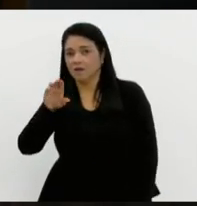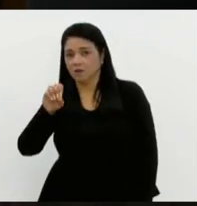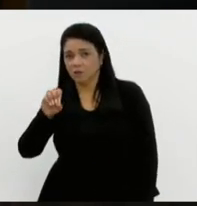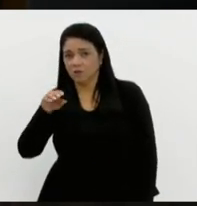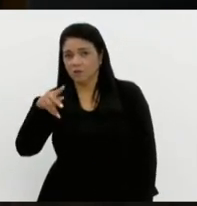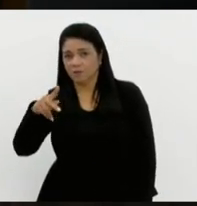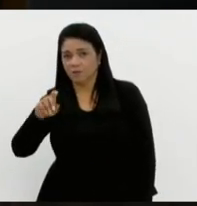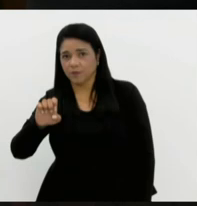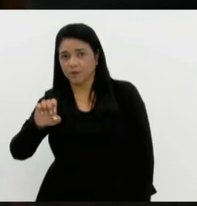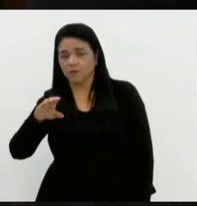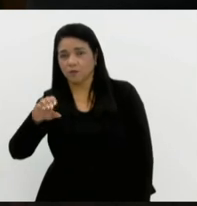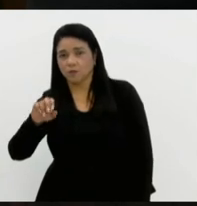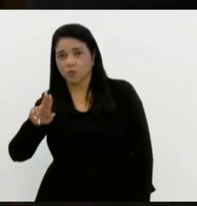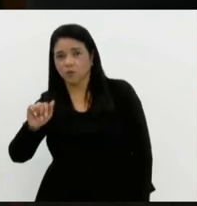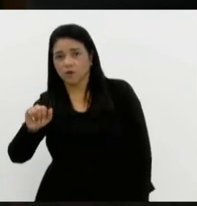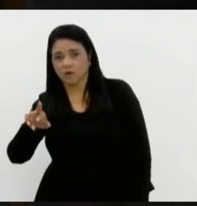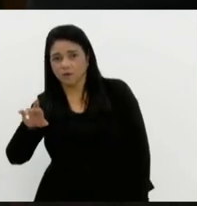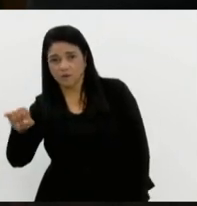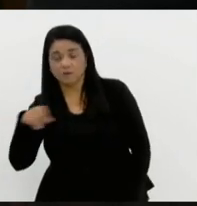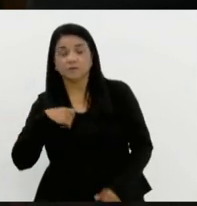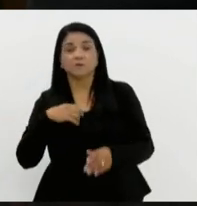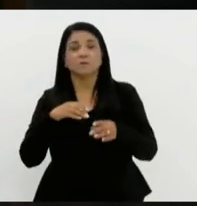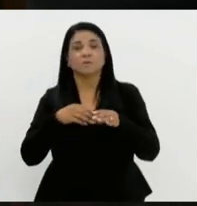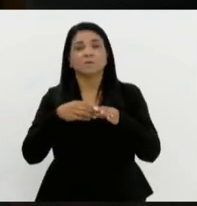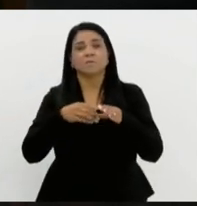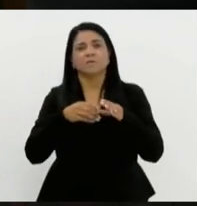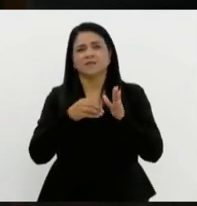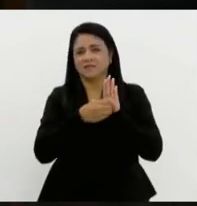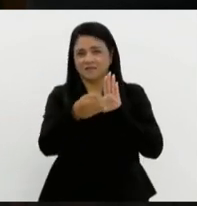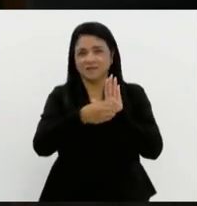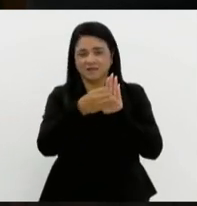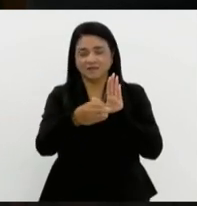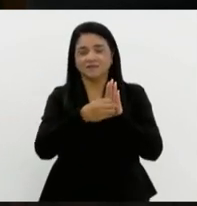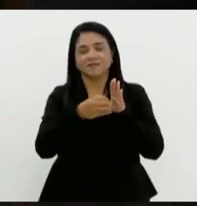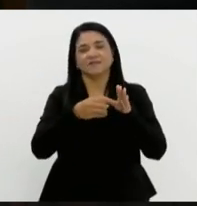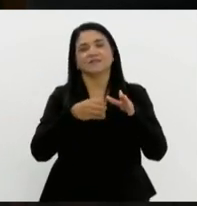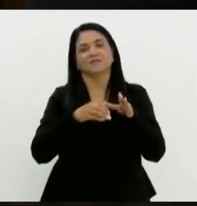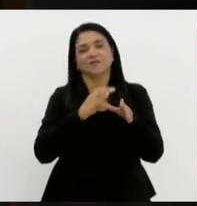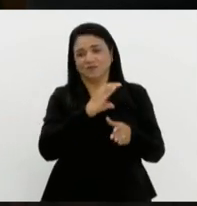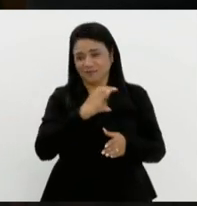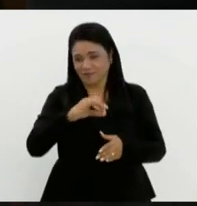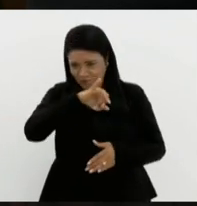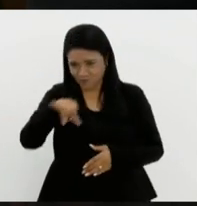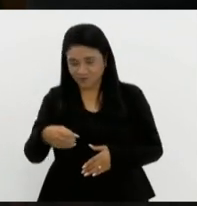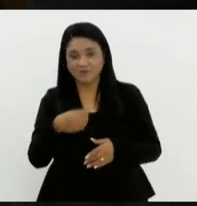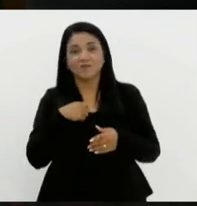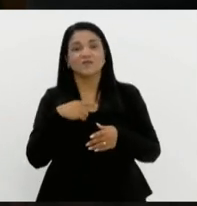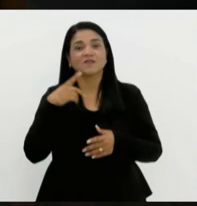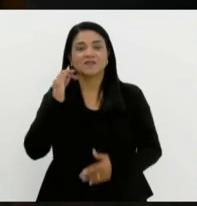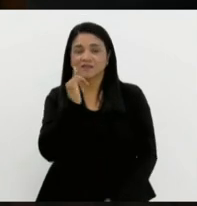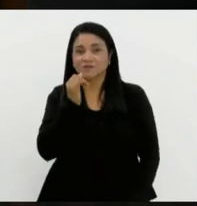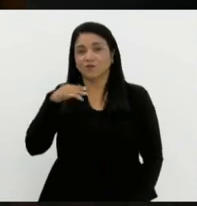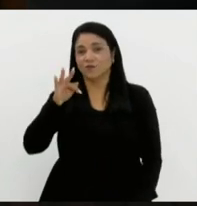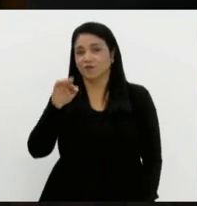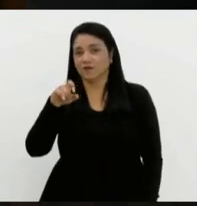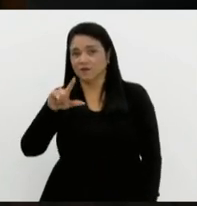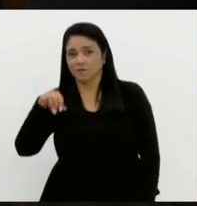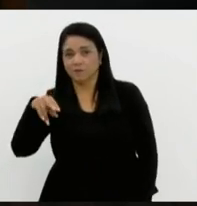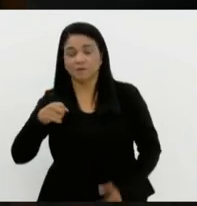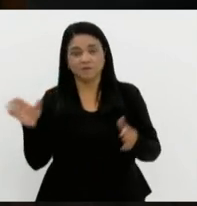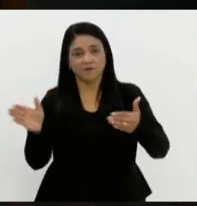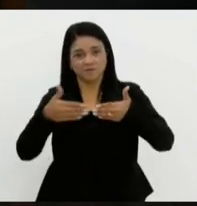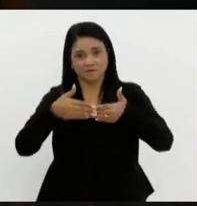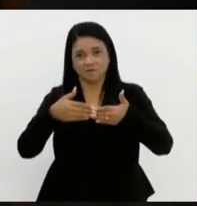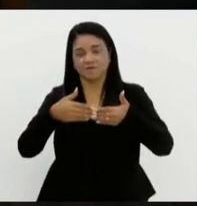Parecer da Comissão de Indicações Legislativas, favorável, relator Felipe Soares. Em discussão, não havendo quem queira